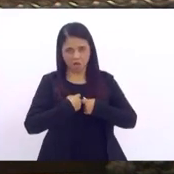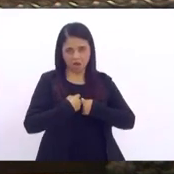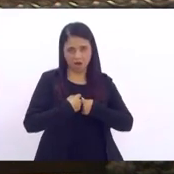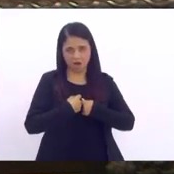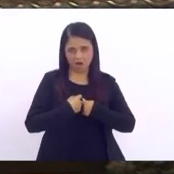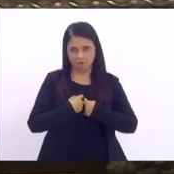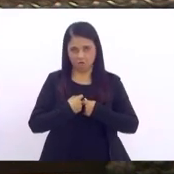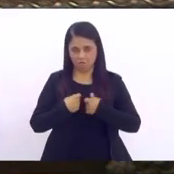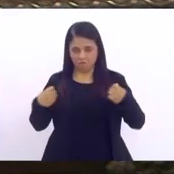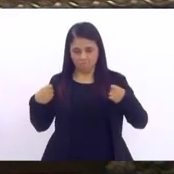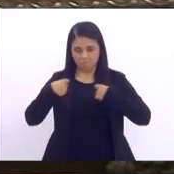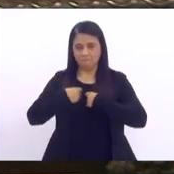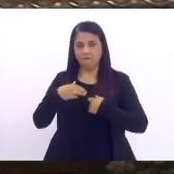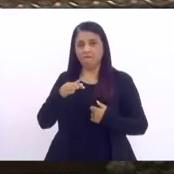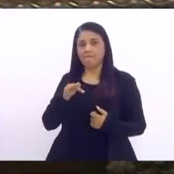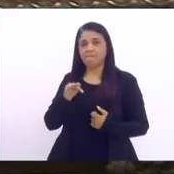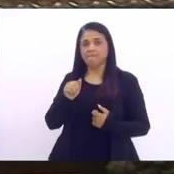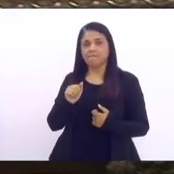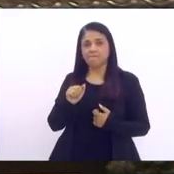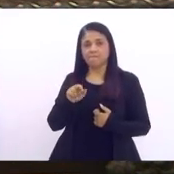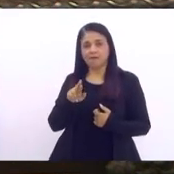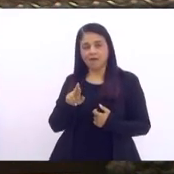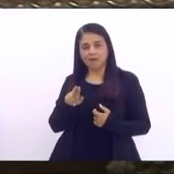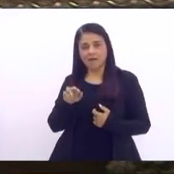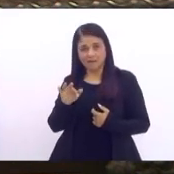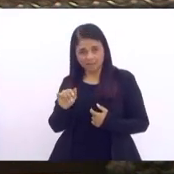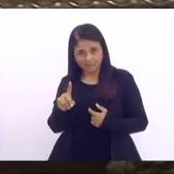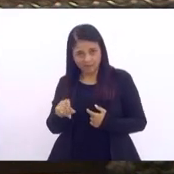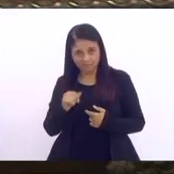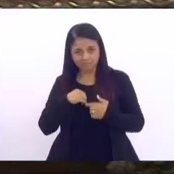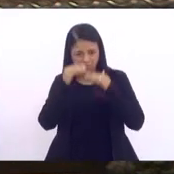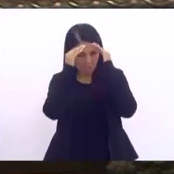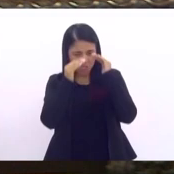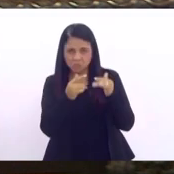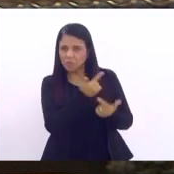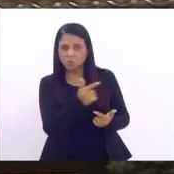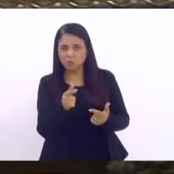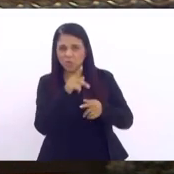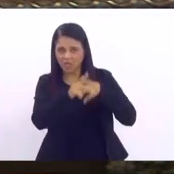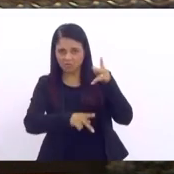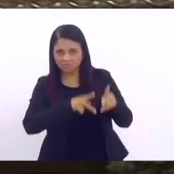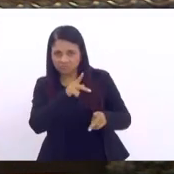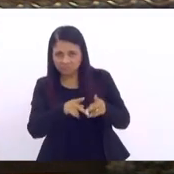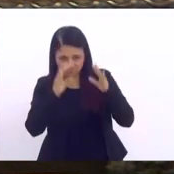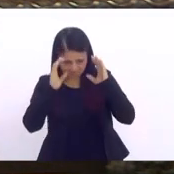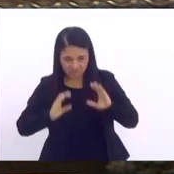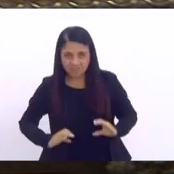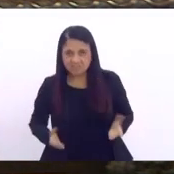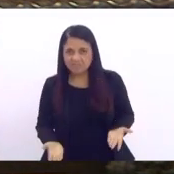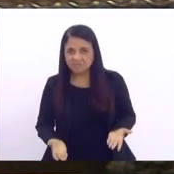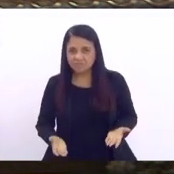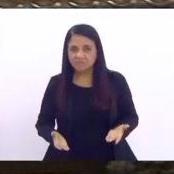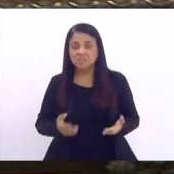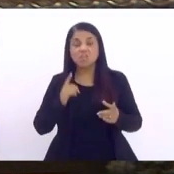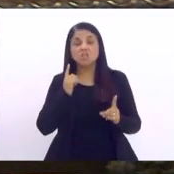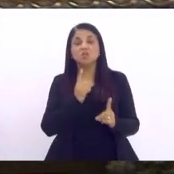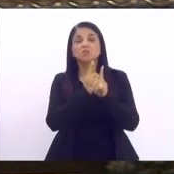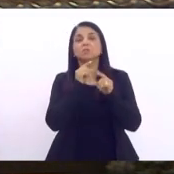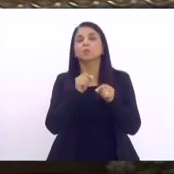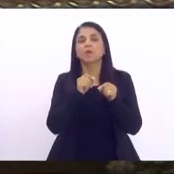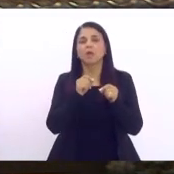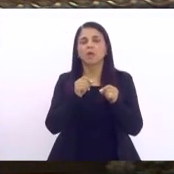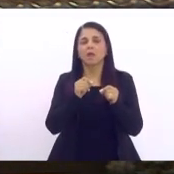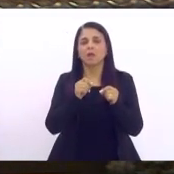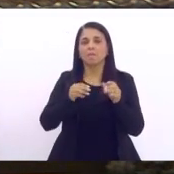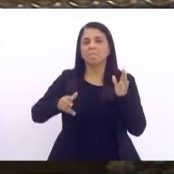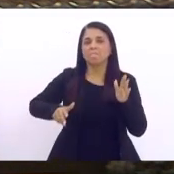com desrespeito um cidadão de bem. E nós encontramos uma verdadeira máfia, uma organização criminosa no Rio de Janeiro. Graças ao nosso